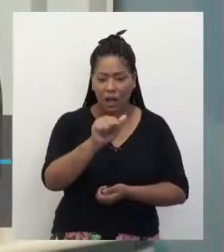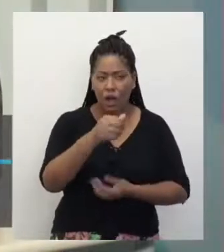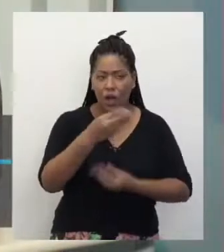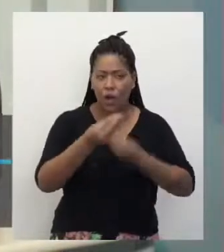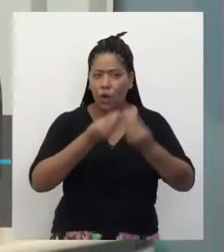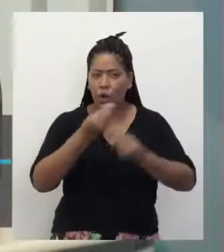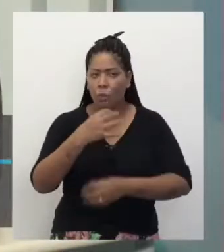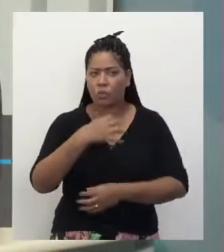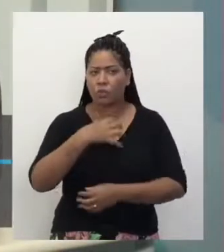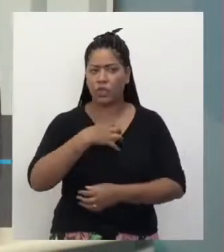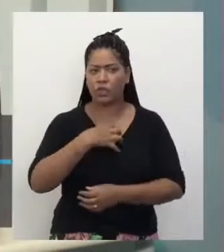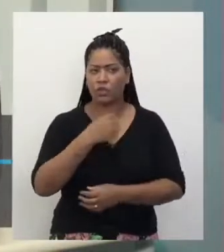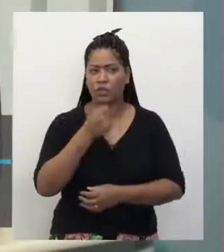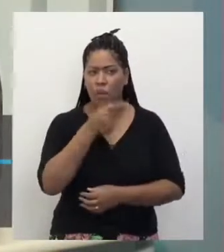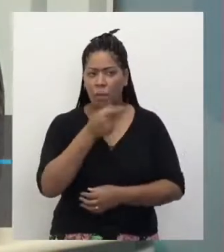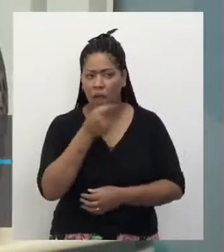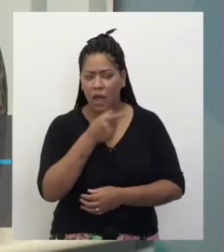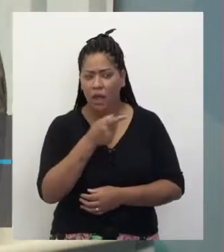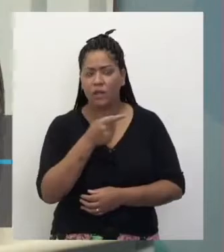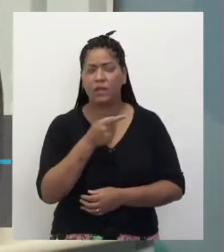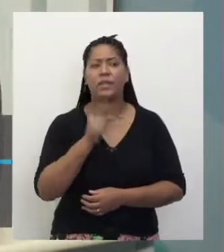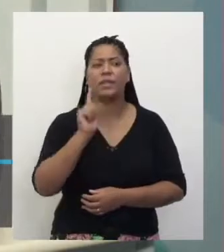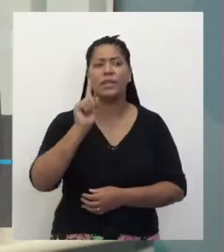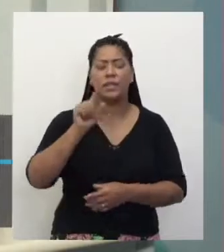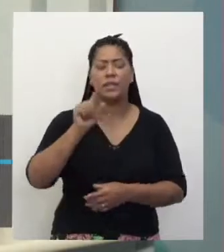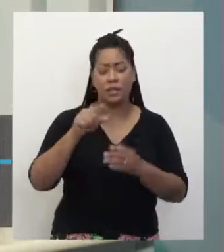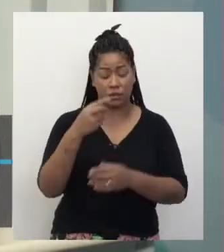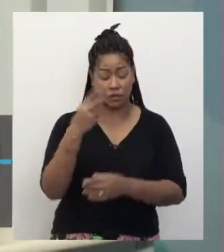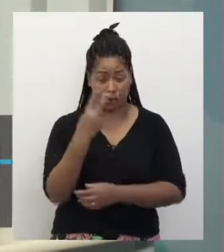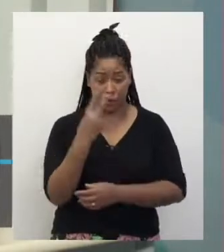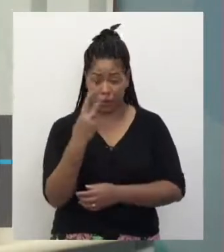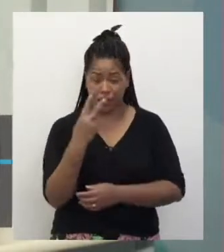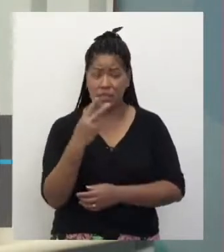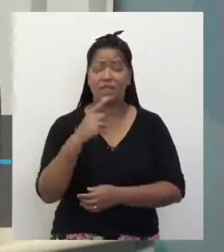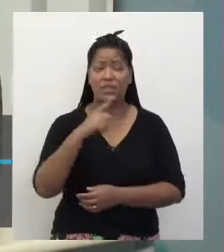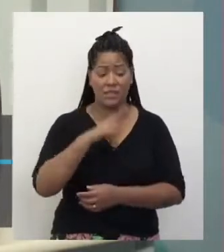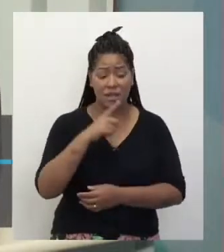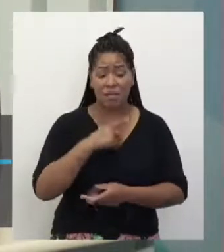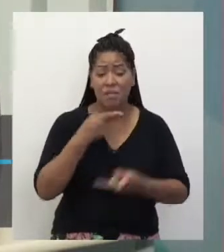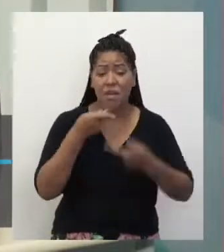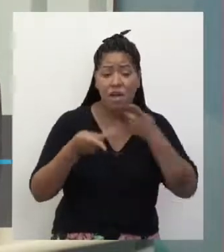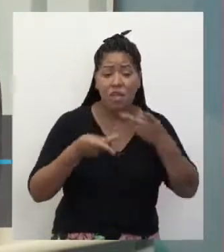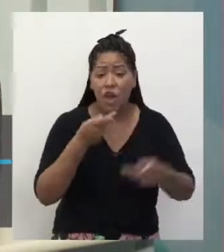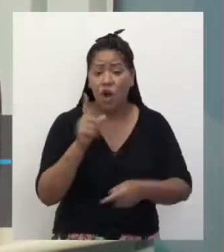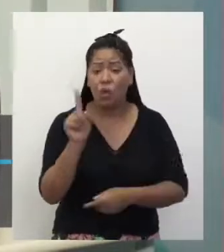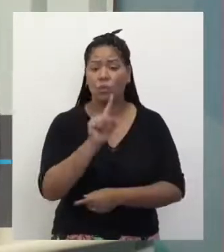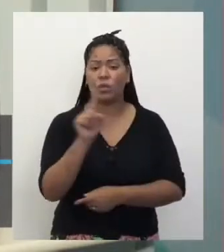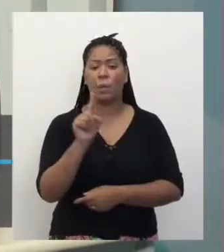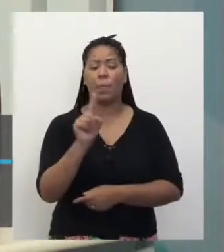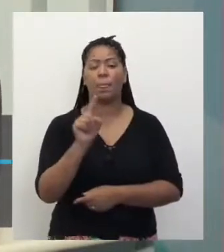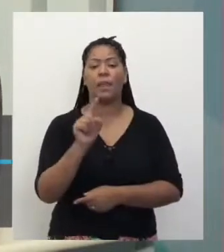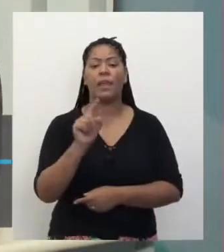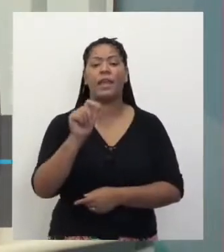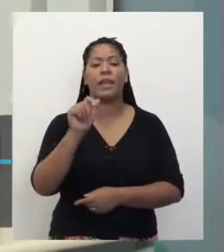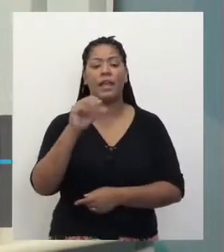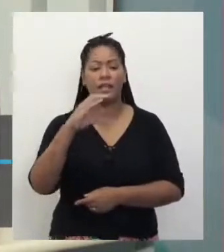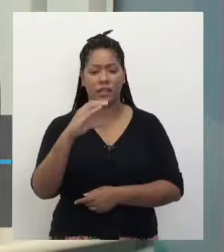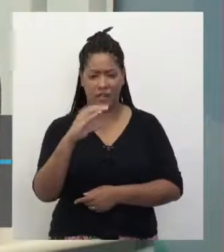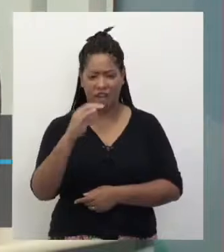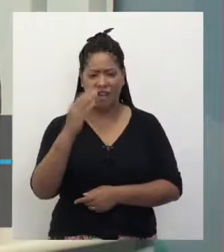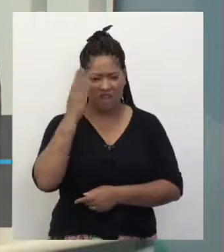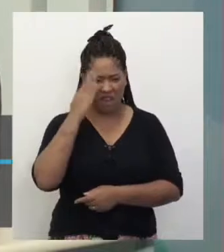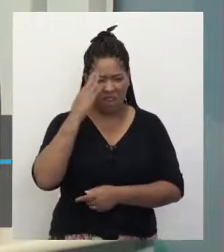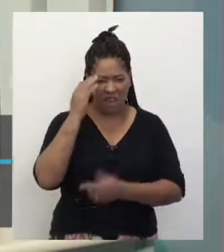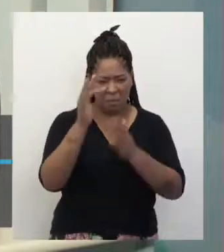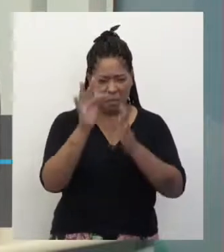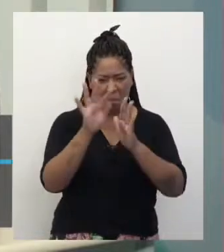por exemplo, B, se há crítica, não há crítica, o que vocês conseguiram perceber, e também a C, se a pessoa que nascer daqui a um ano vai entender esse